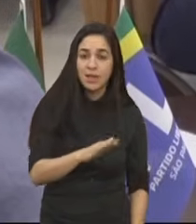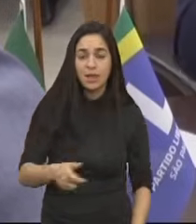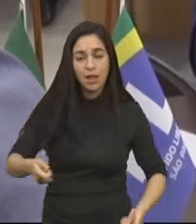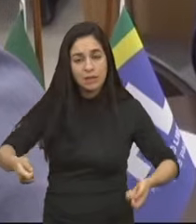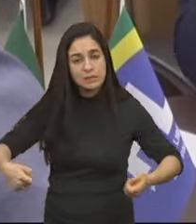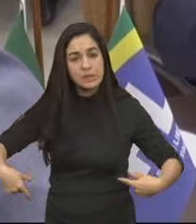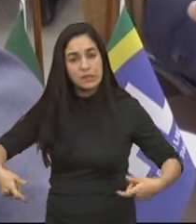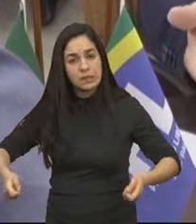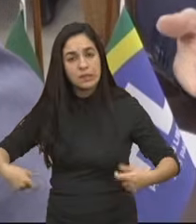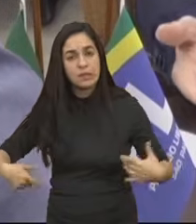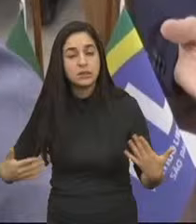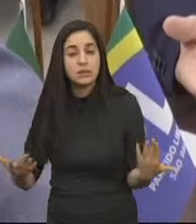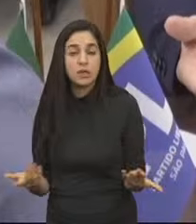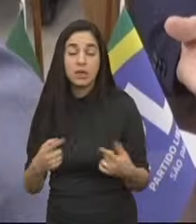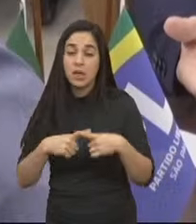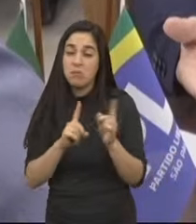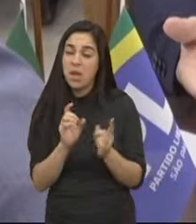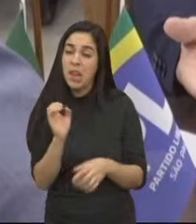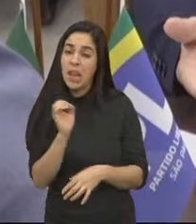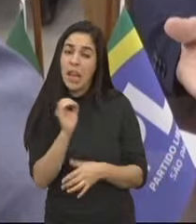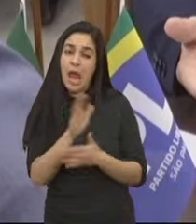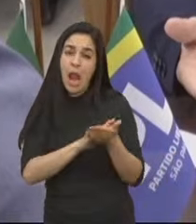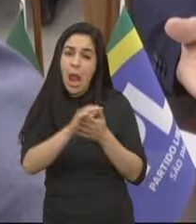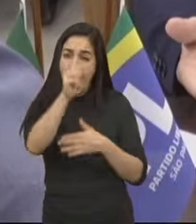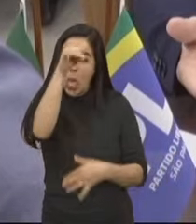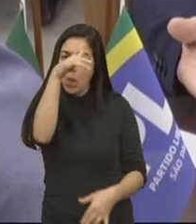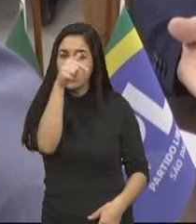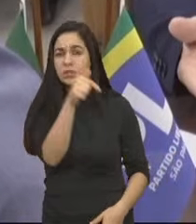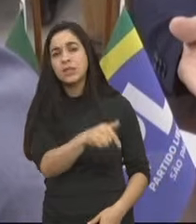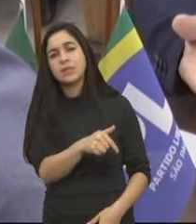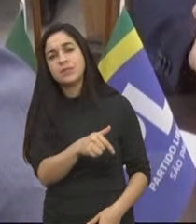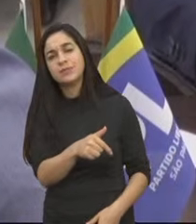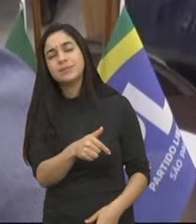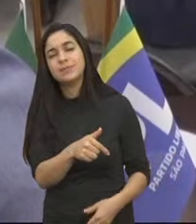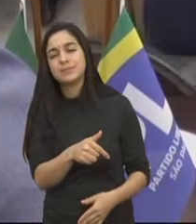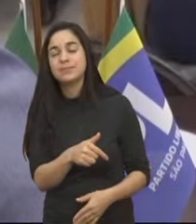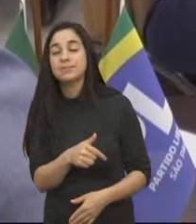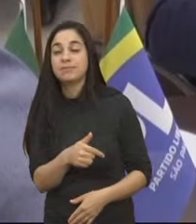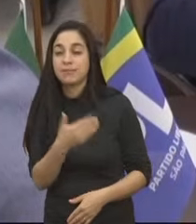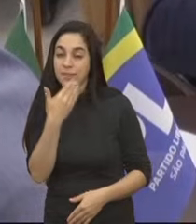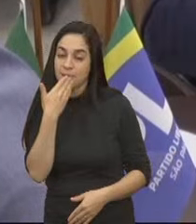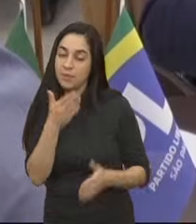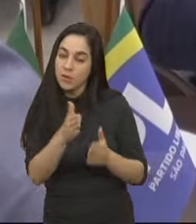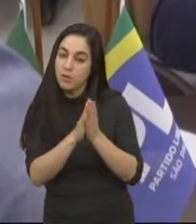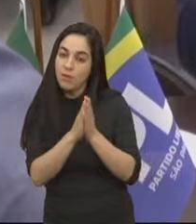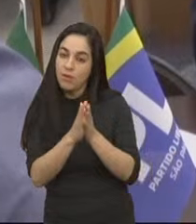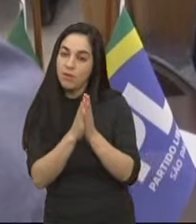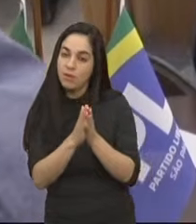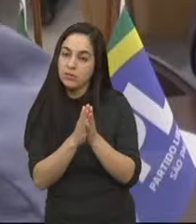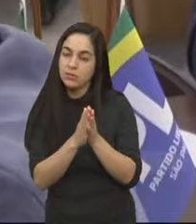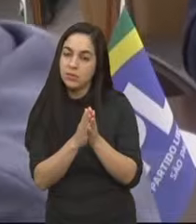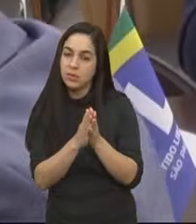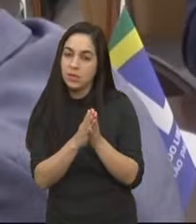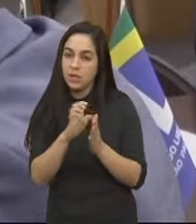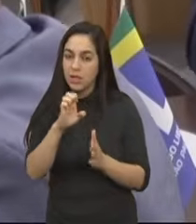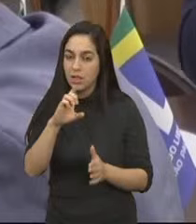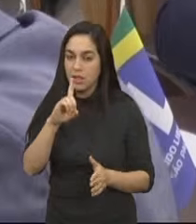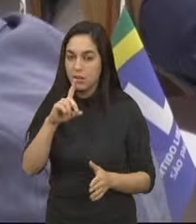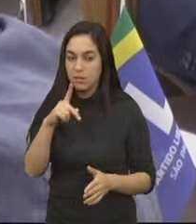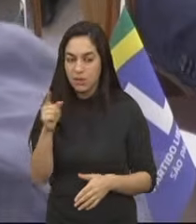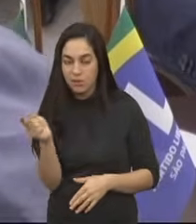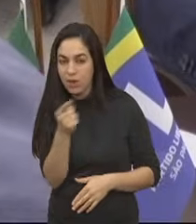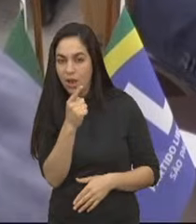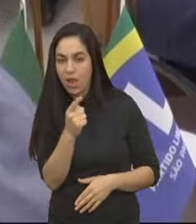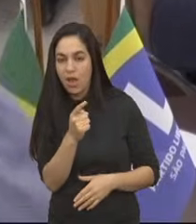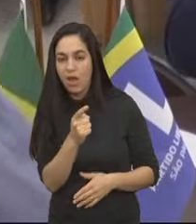roda, e não tem iluminação na cidade de Jacareí, nesse local. Peço de favor, EDP, rever essas coisas lá e coloca o